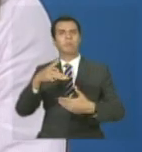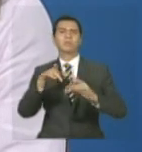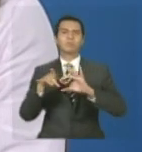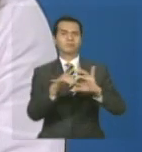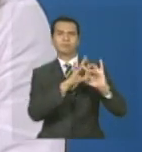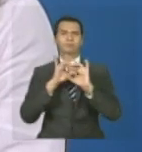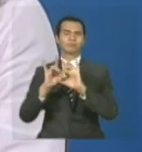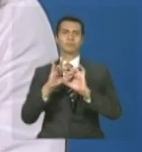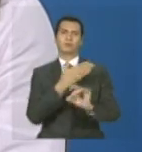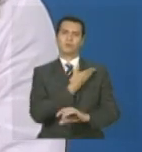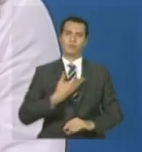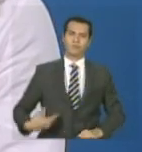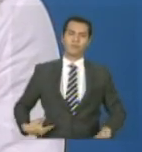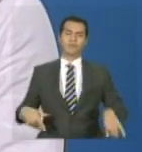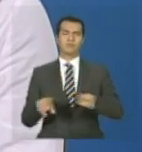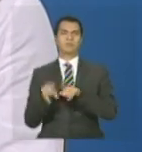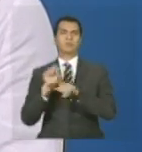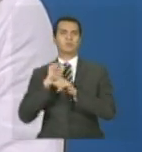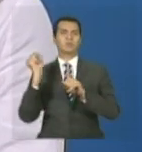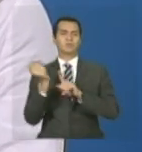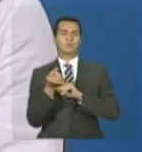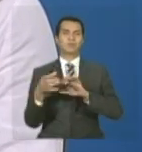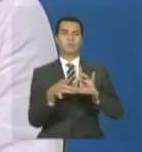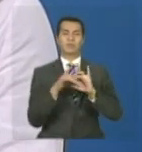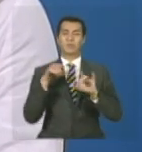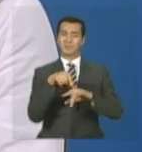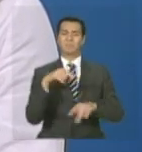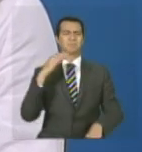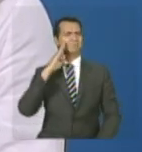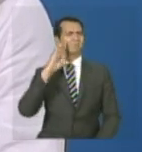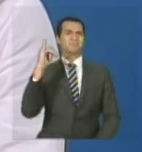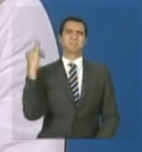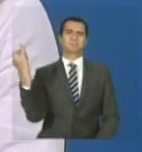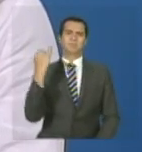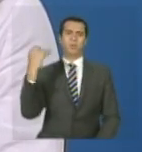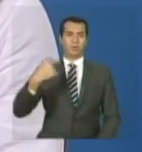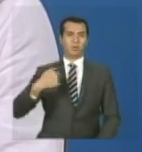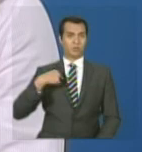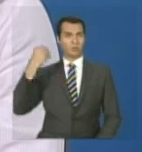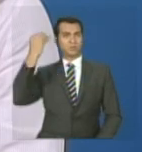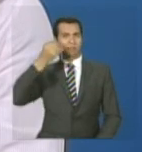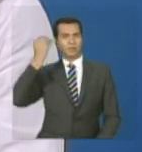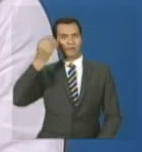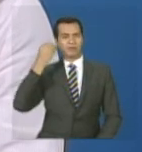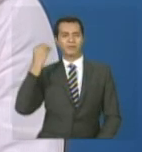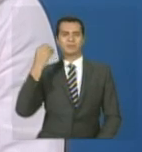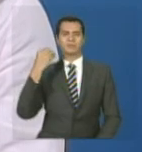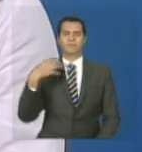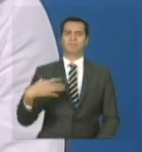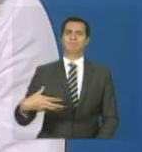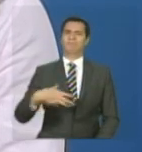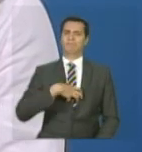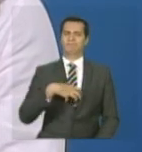a riqueza desse processo. Então, se você perguntar qual foi a minha experiência, é uma experiência